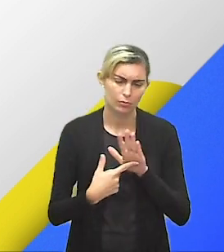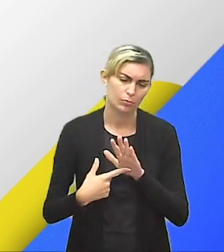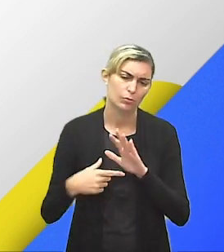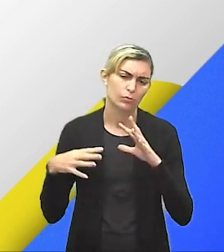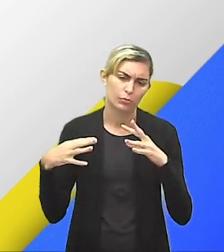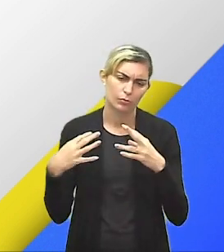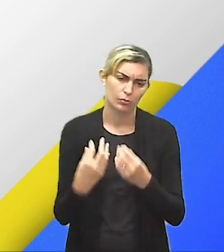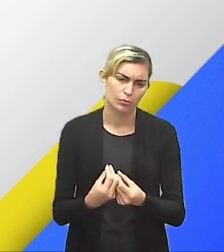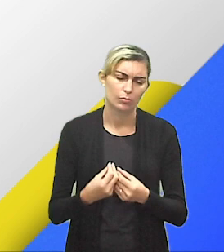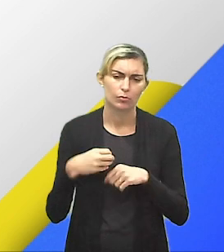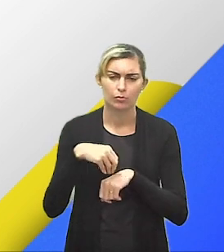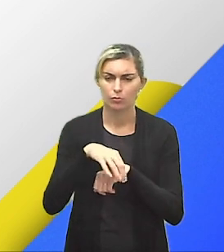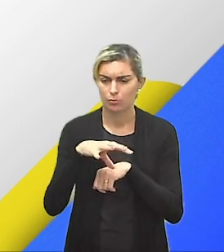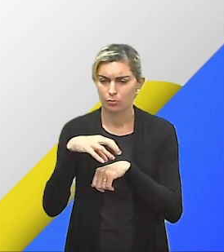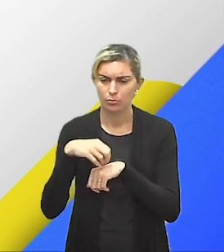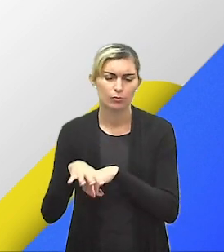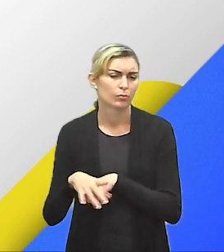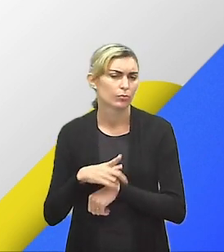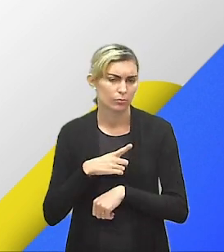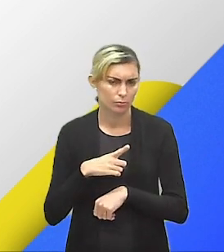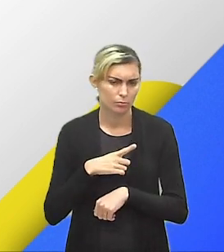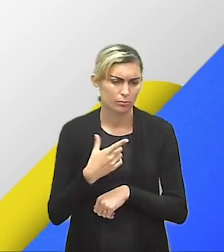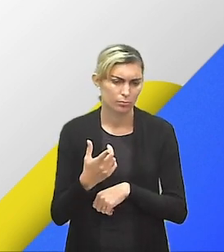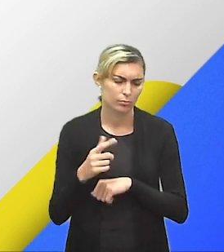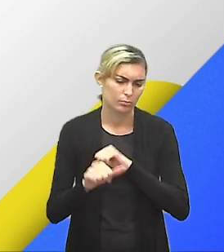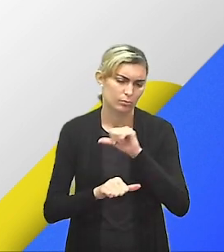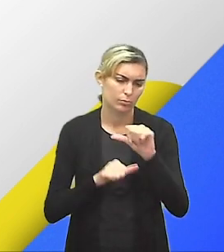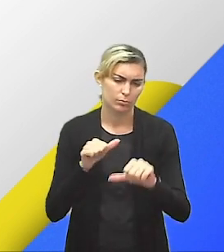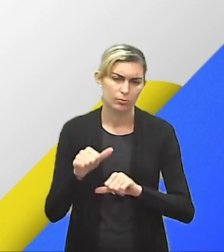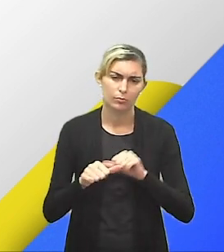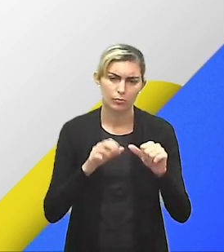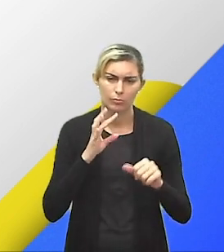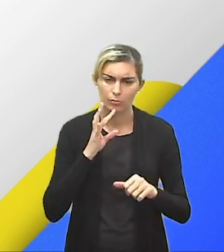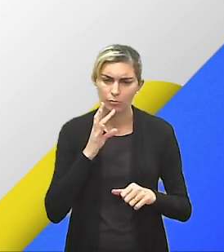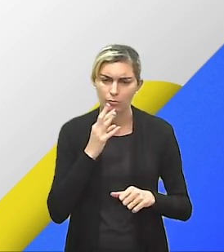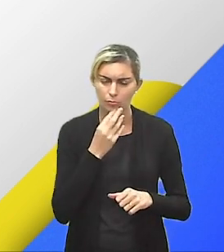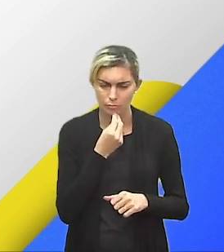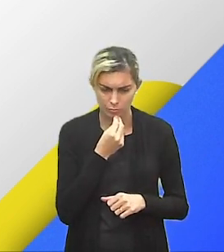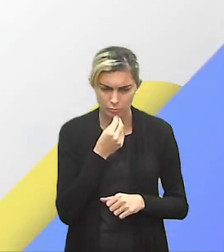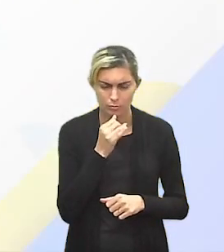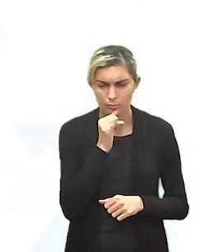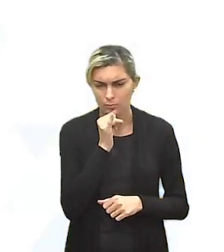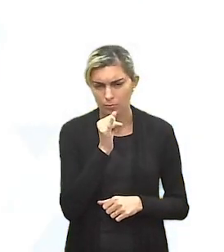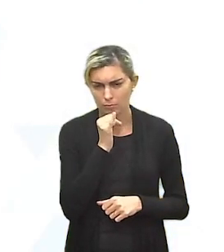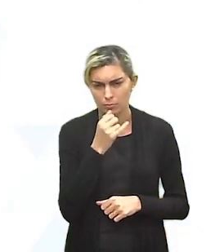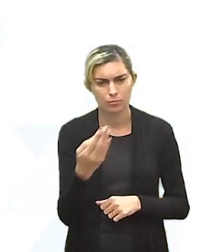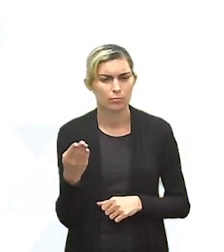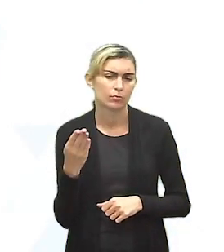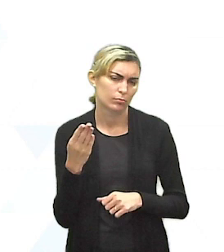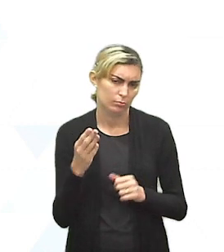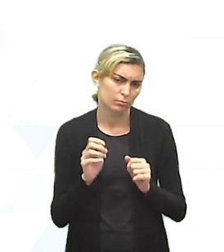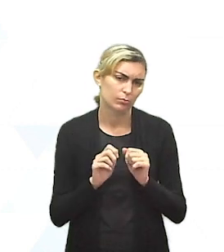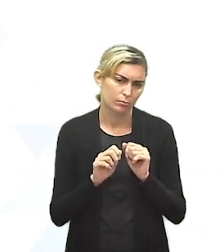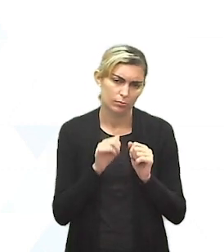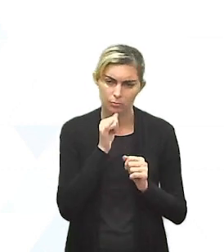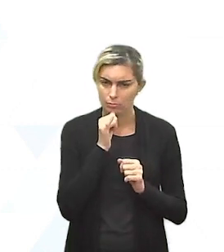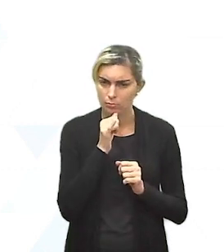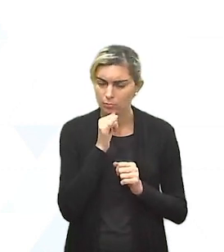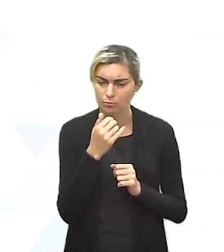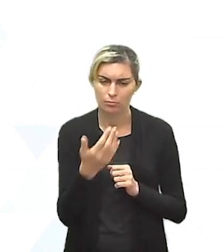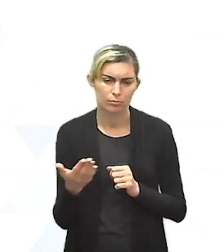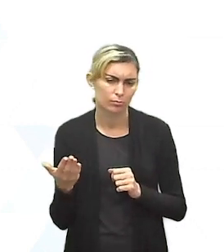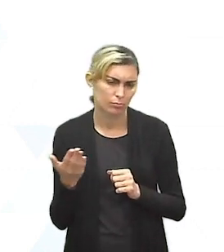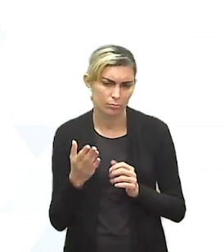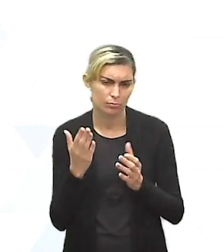resultado que já foi obtido e transformado em conhecimento. Um exemplo bem clássico, para ficar um pouco mais claro,